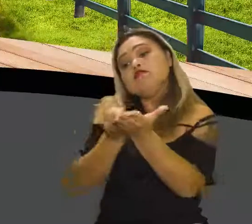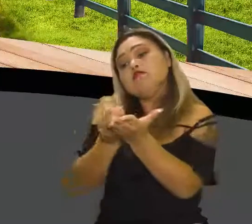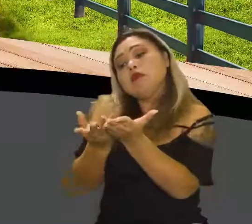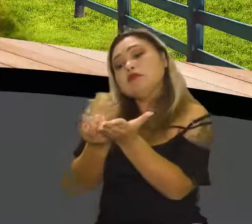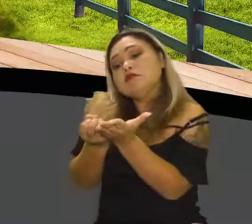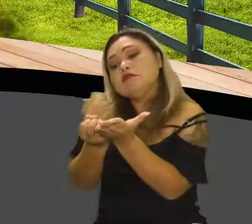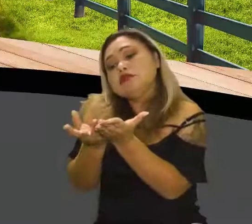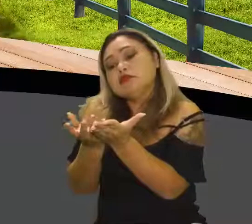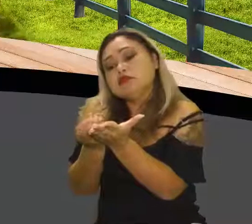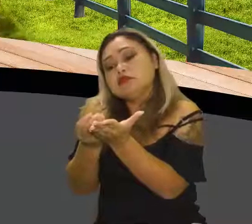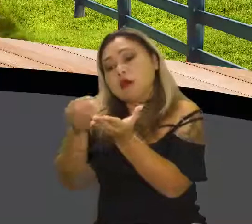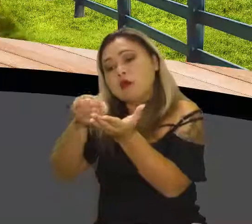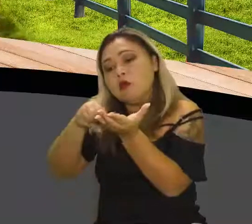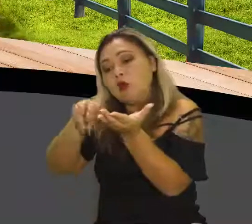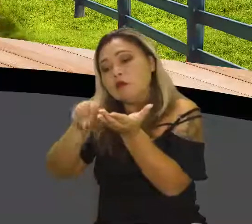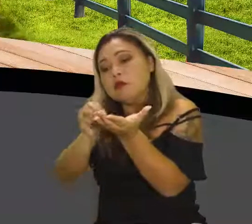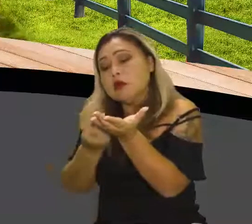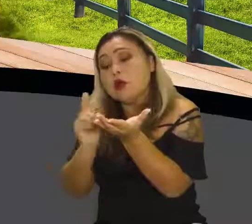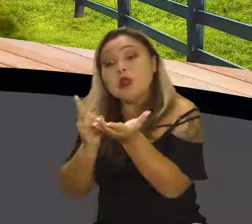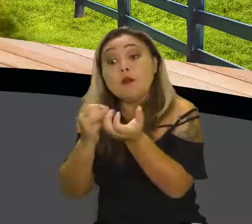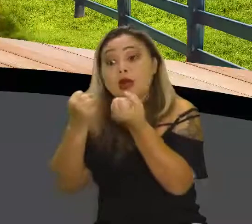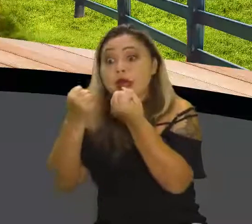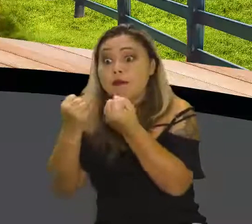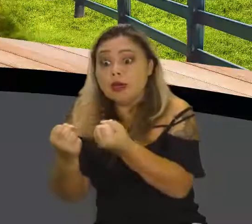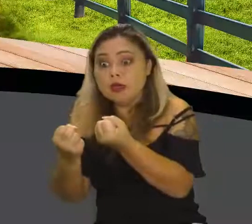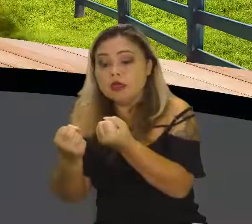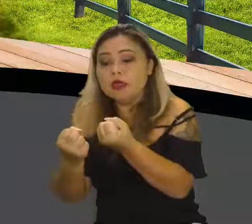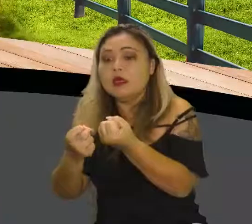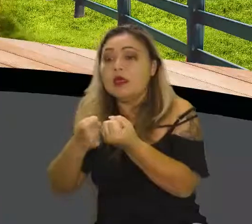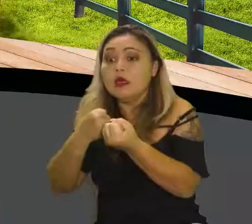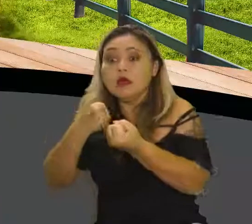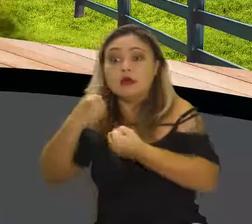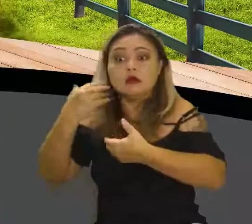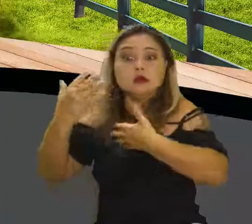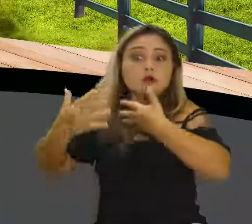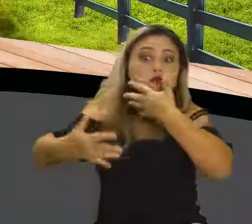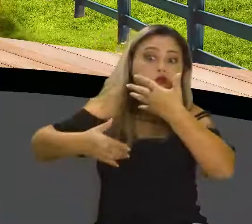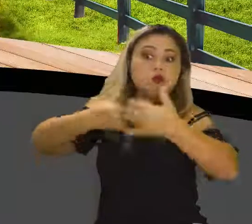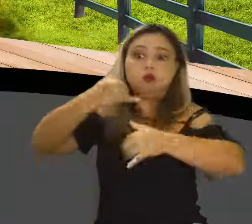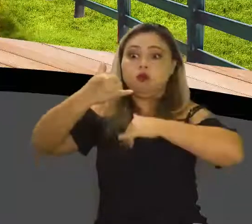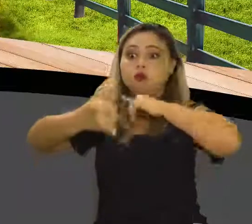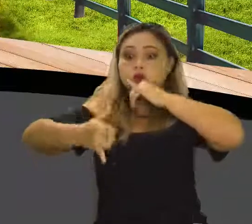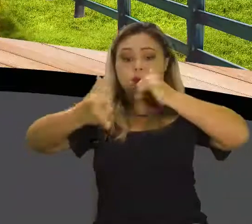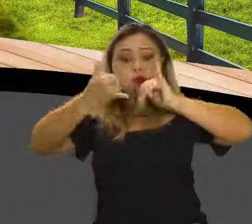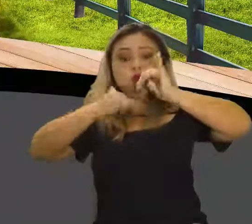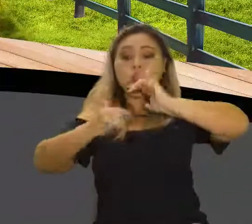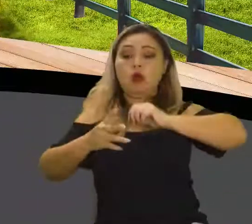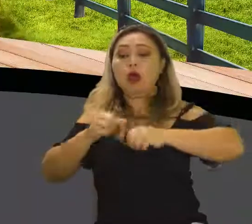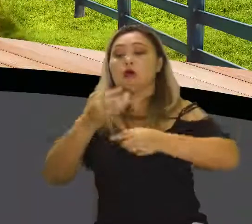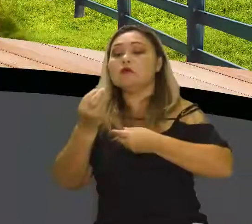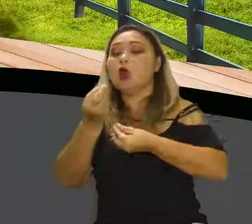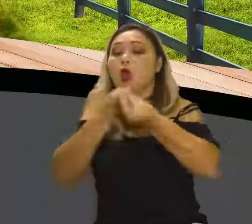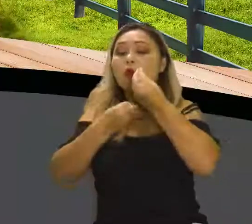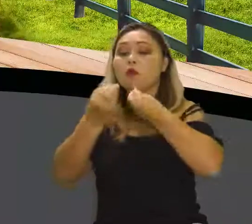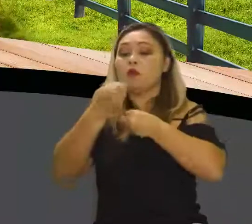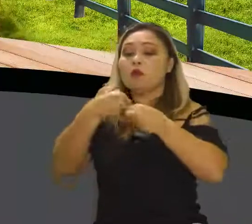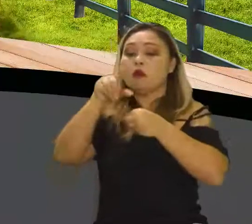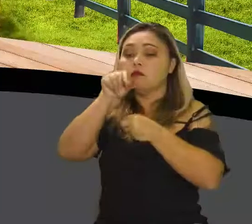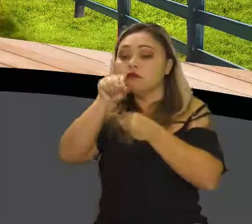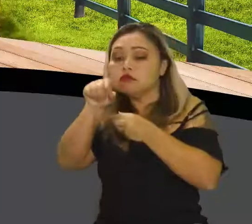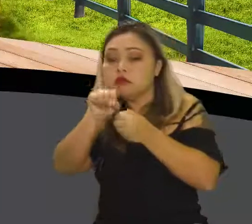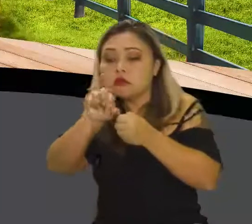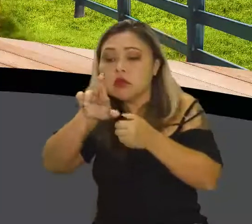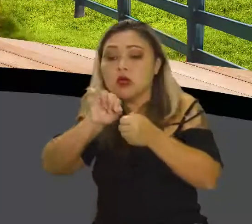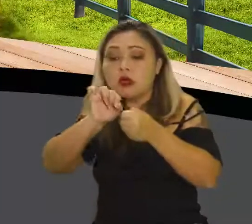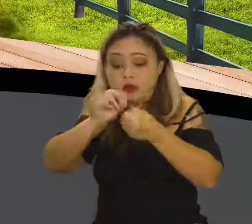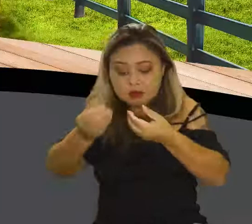você já direciona não para ganhar peso, mas para toda aquela energia fornecida pela ração ser direcionada totalmente para a